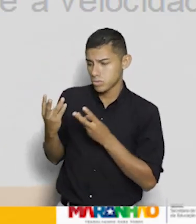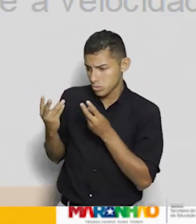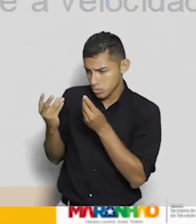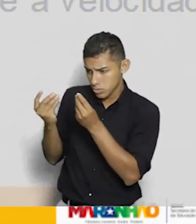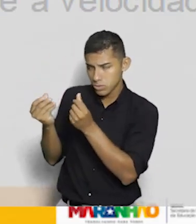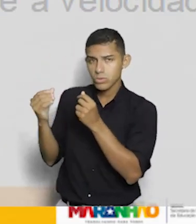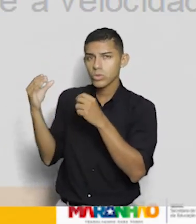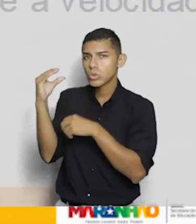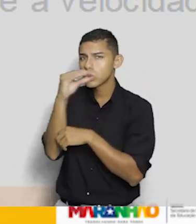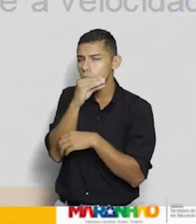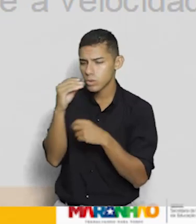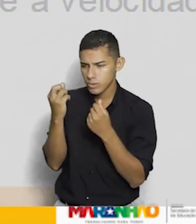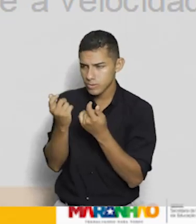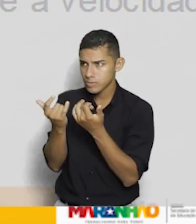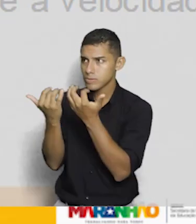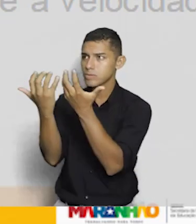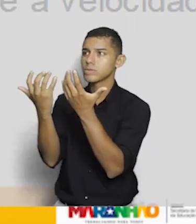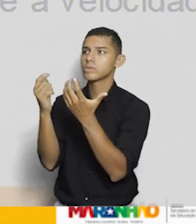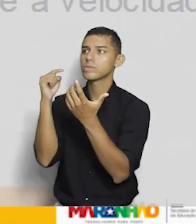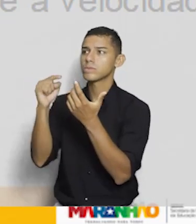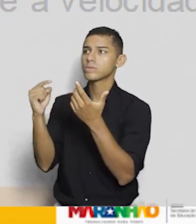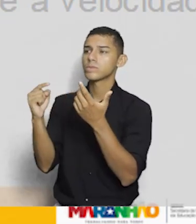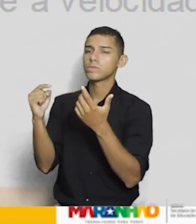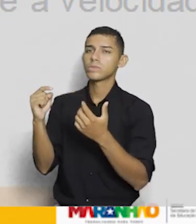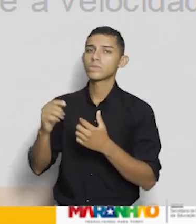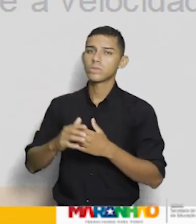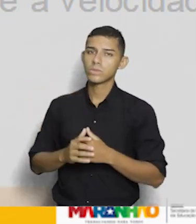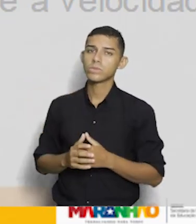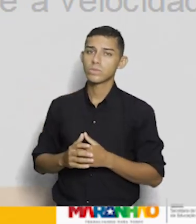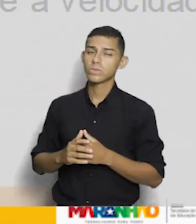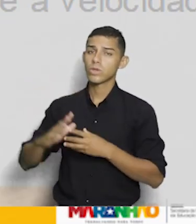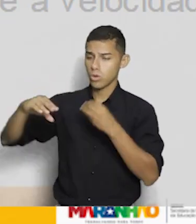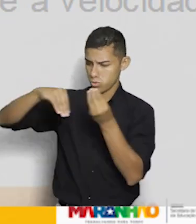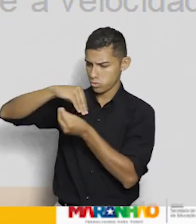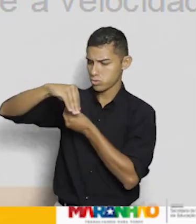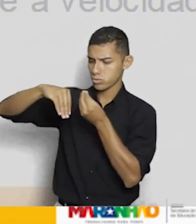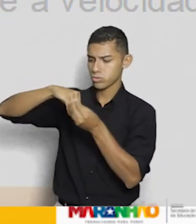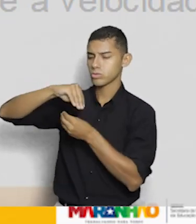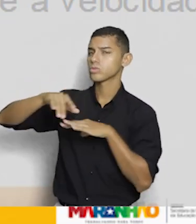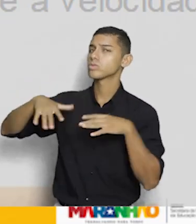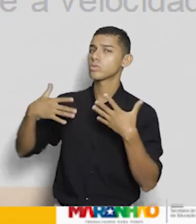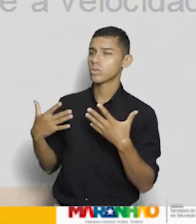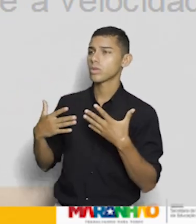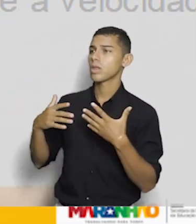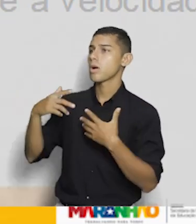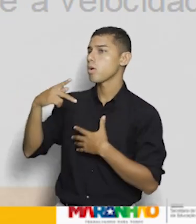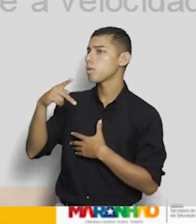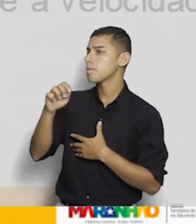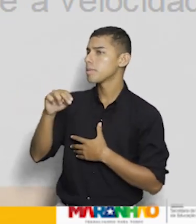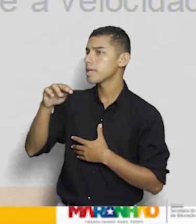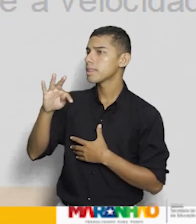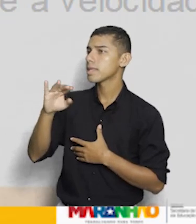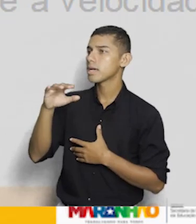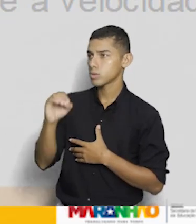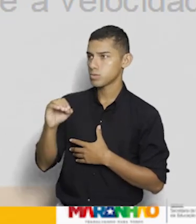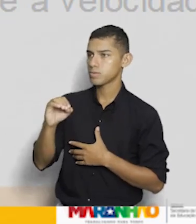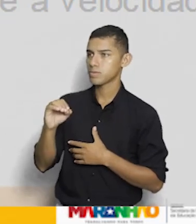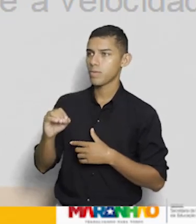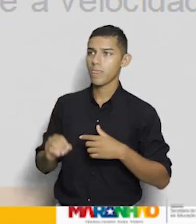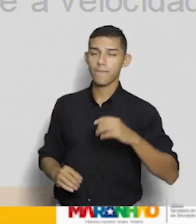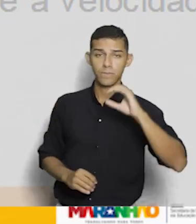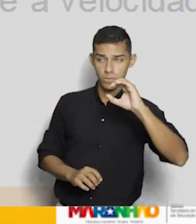combustão quer dizer queima estamos queimando uma substância Qual o pentano nós temos aqui ó